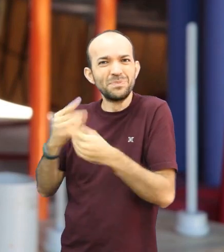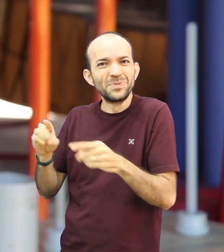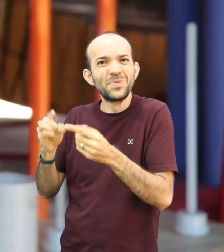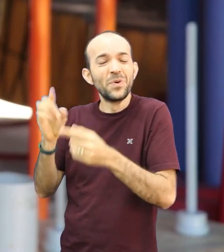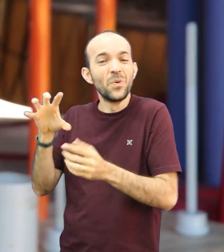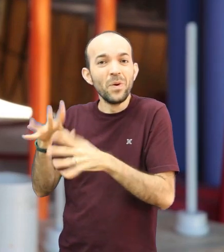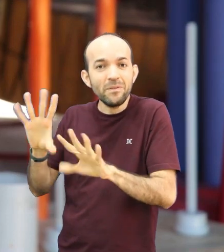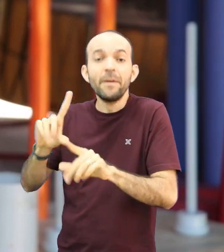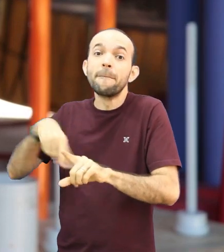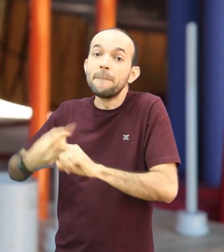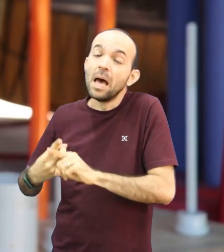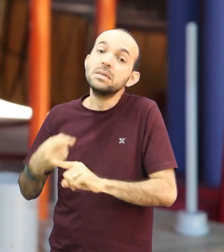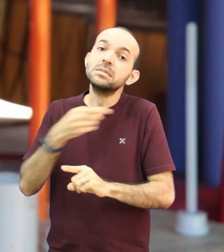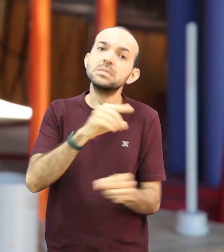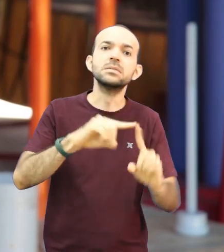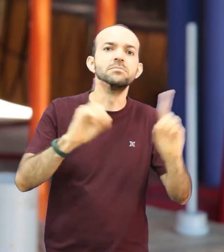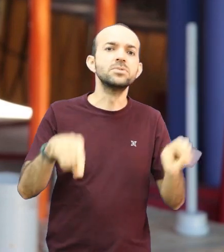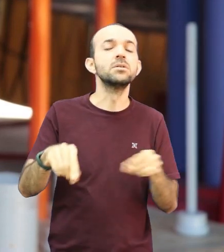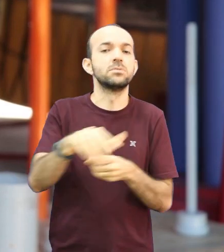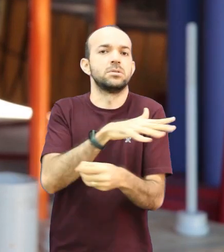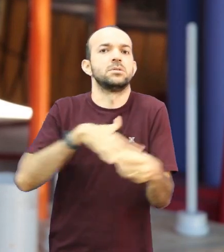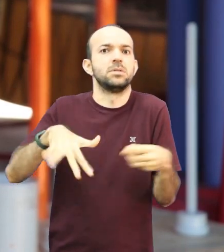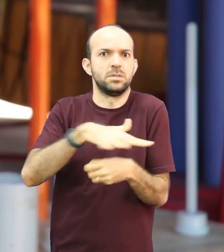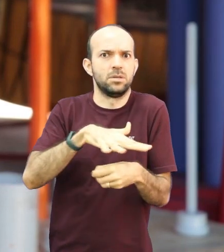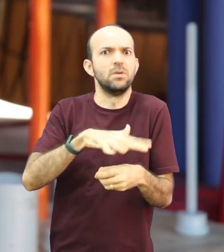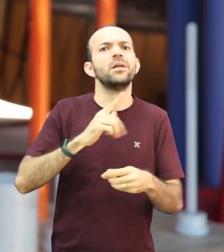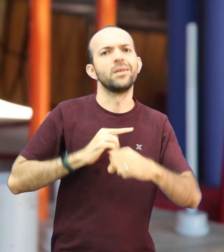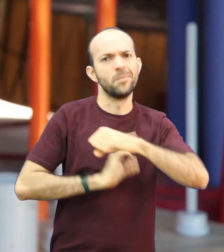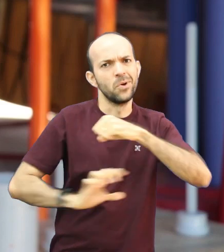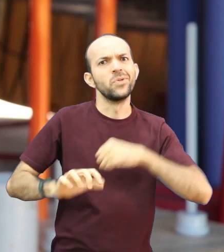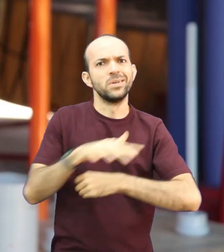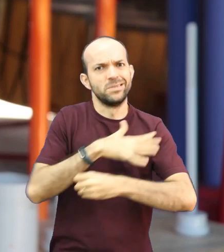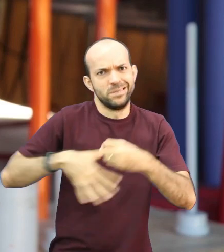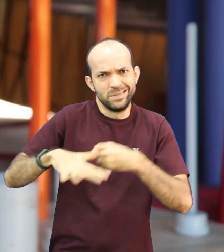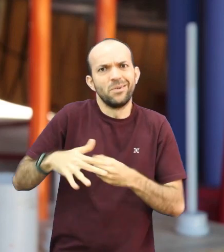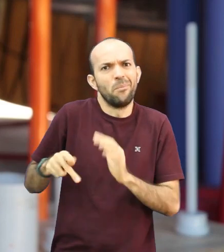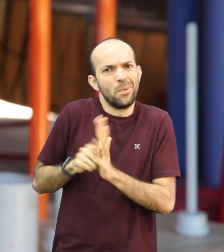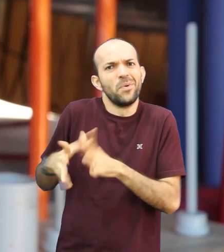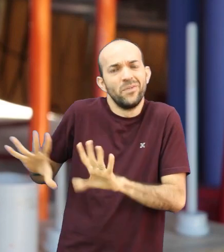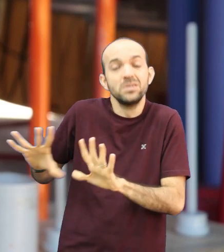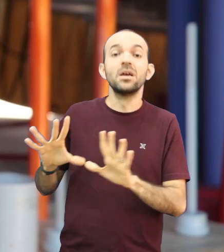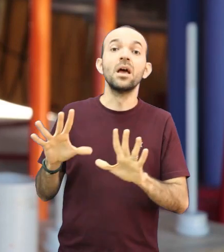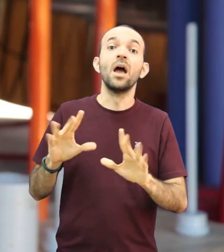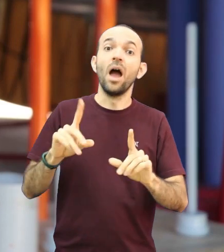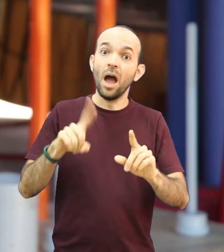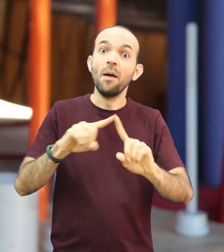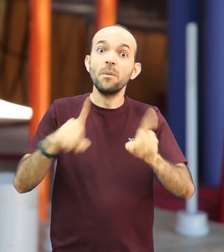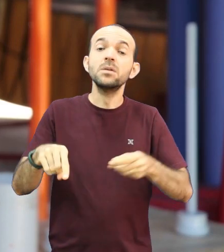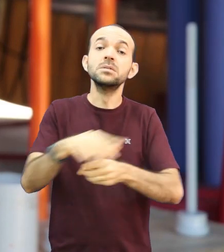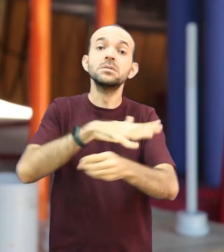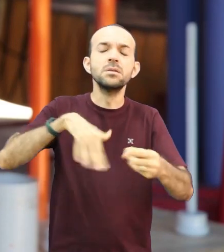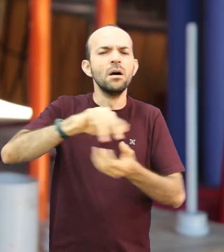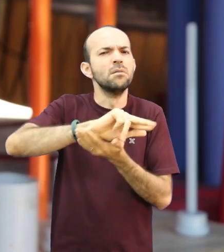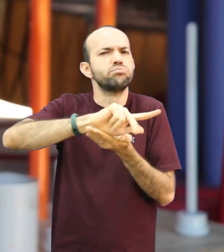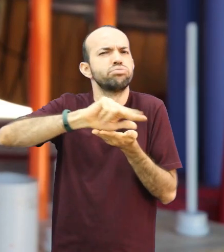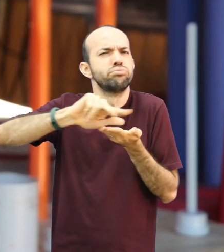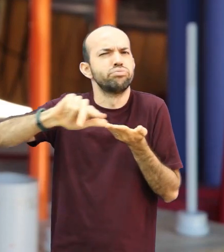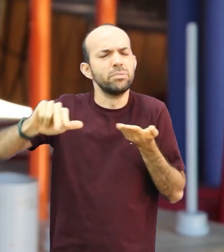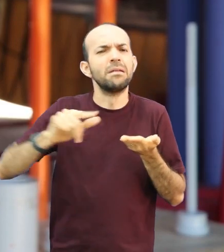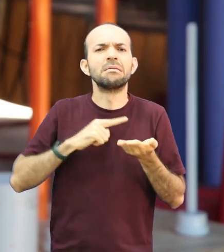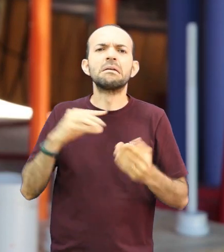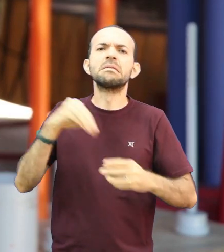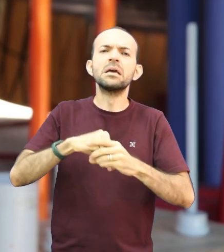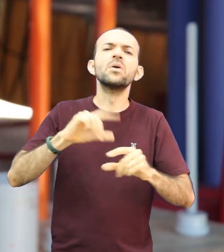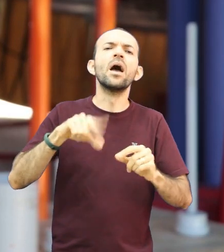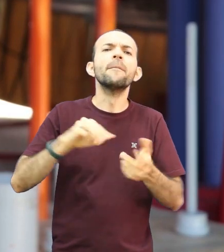da UFC nós temos através dos projetos de dá para Reitoria de extensão da UFC vários projetos